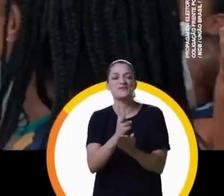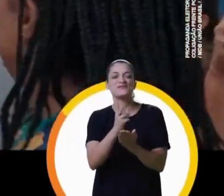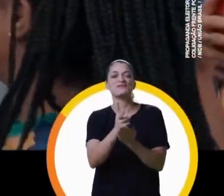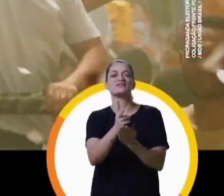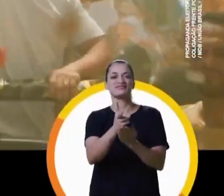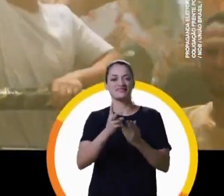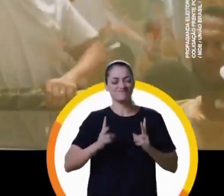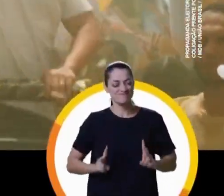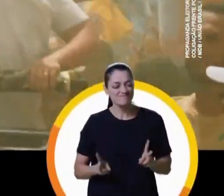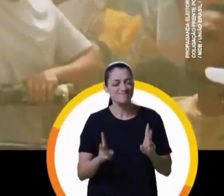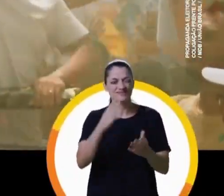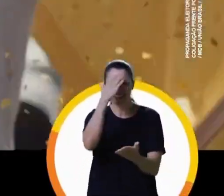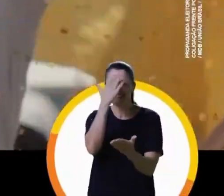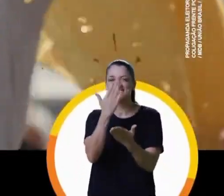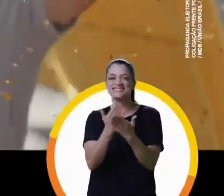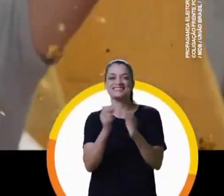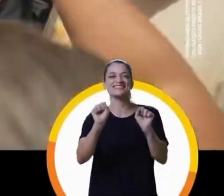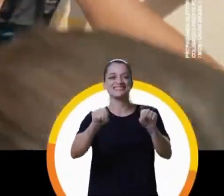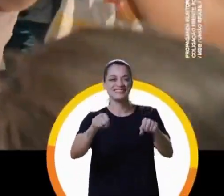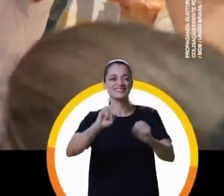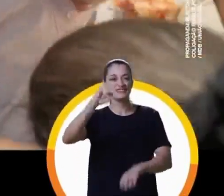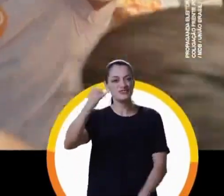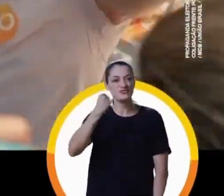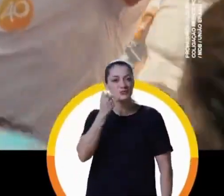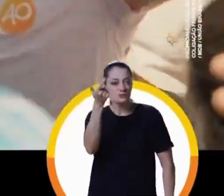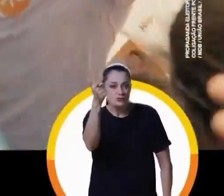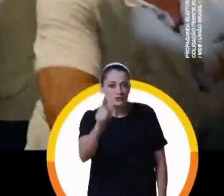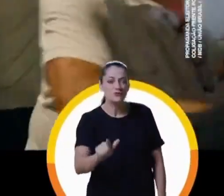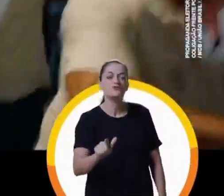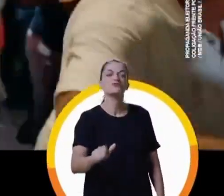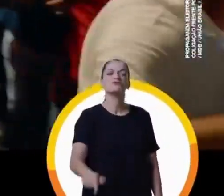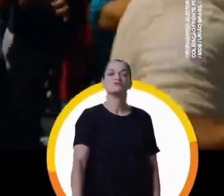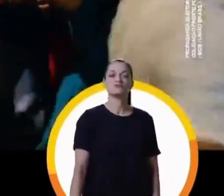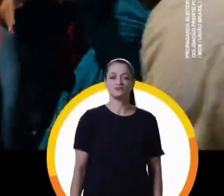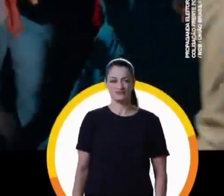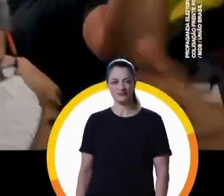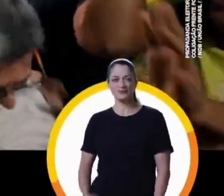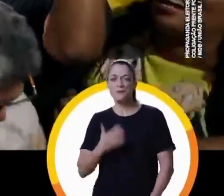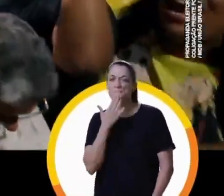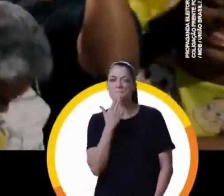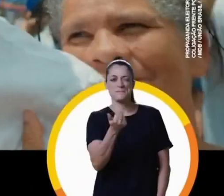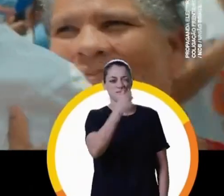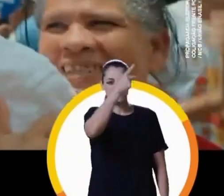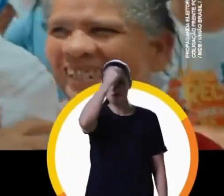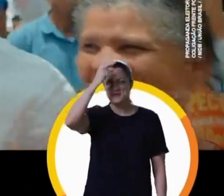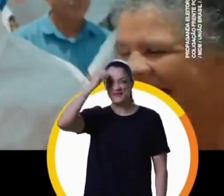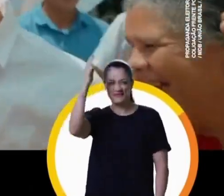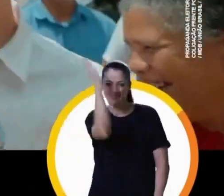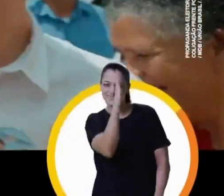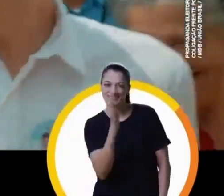Pra gente seguir na frente, com confiança, com João de novo.